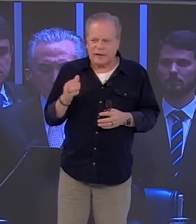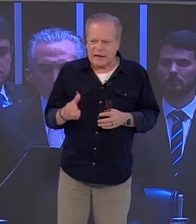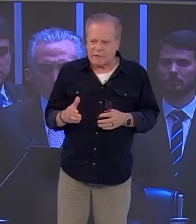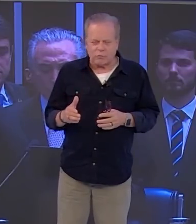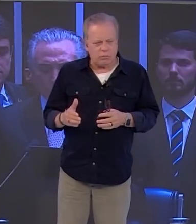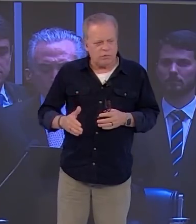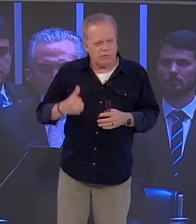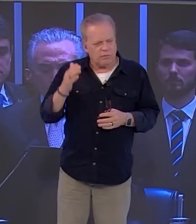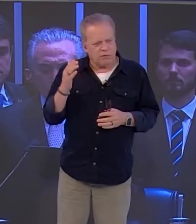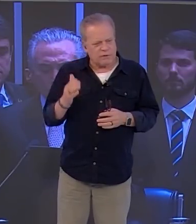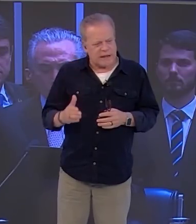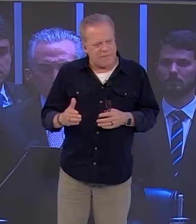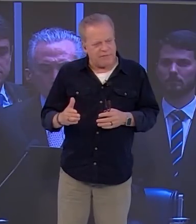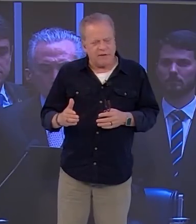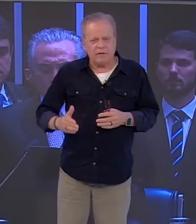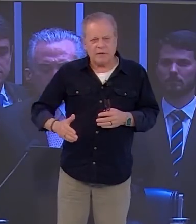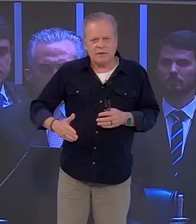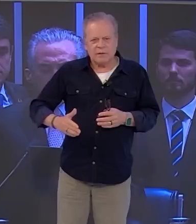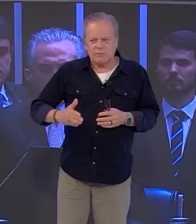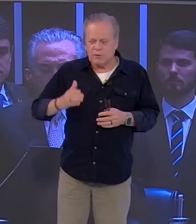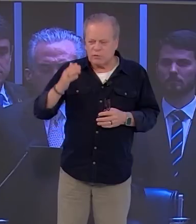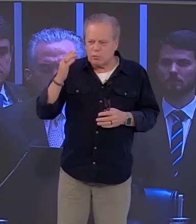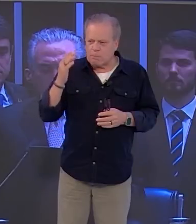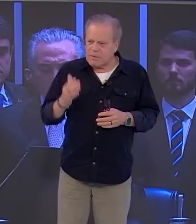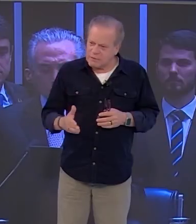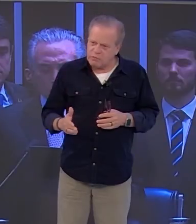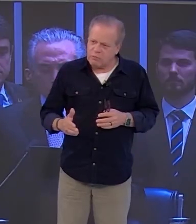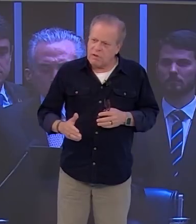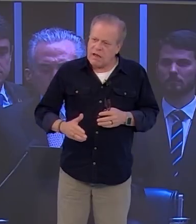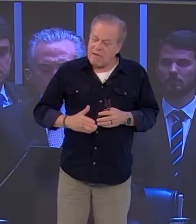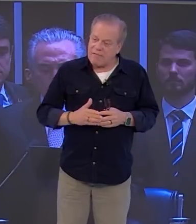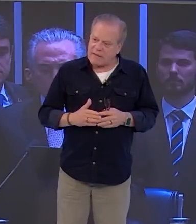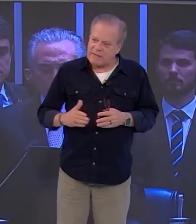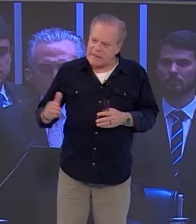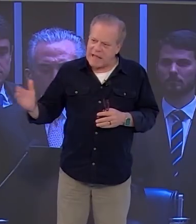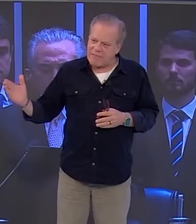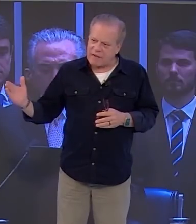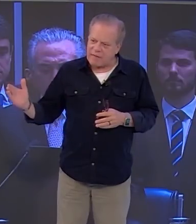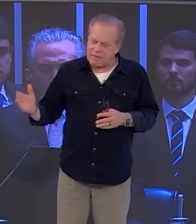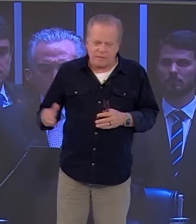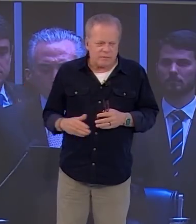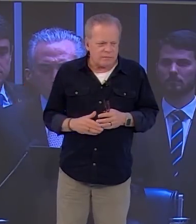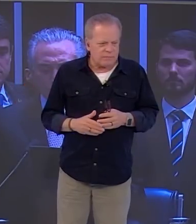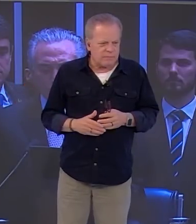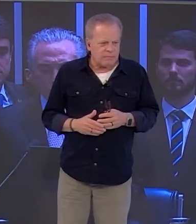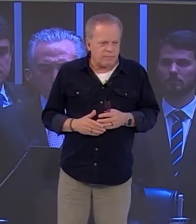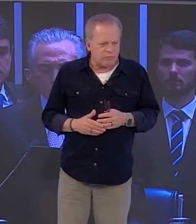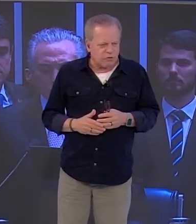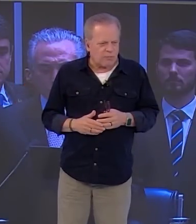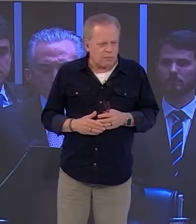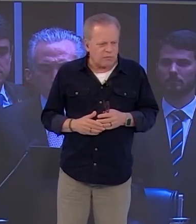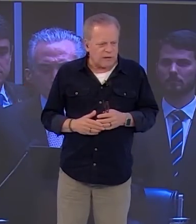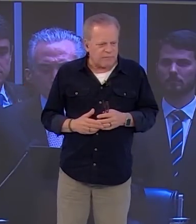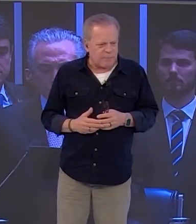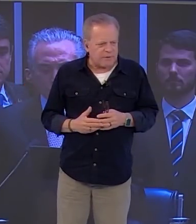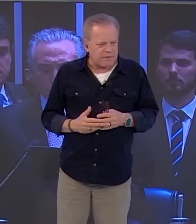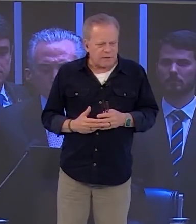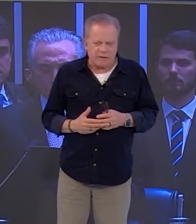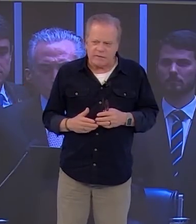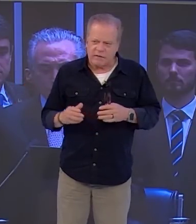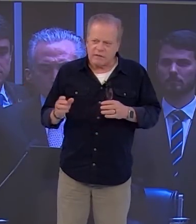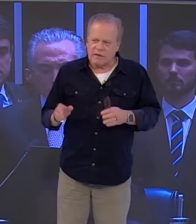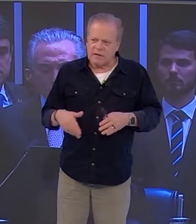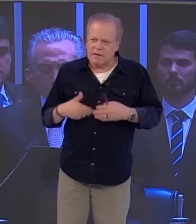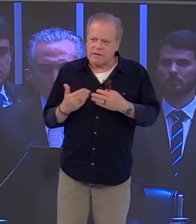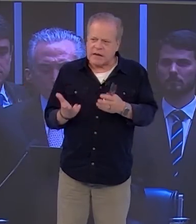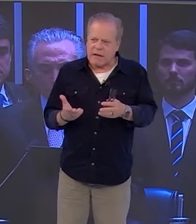o Senado votava um estupício, afastava Dilma Rousseff da